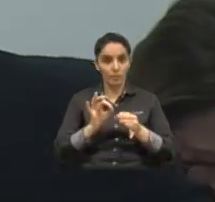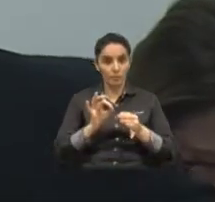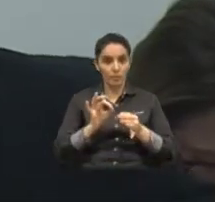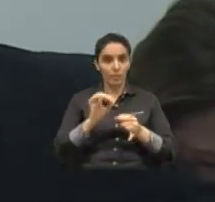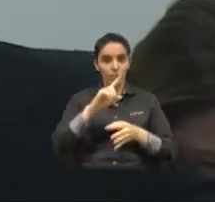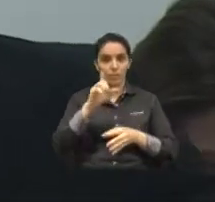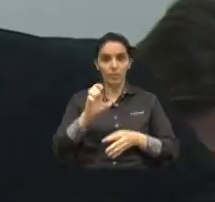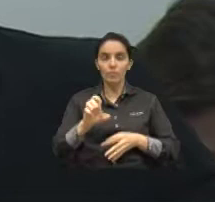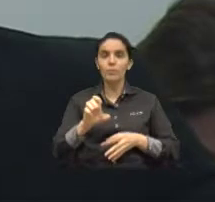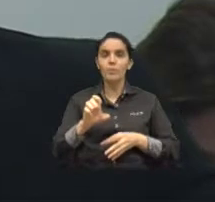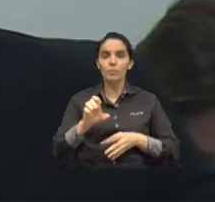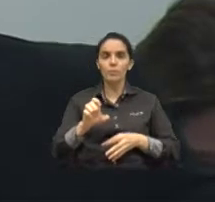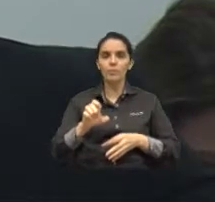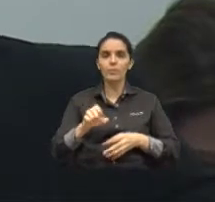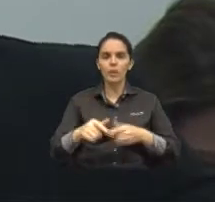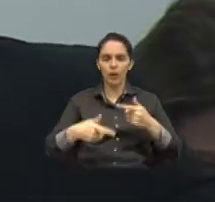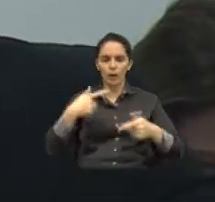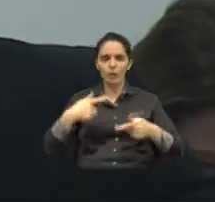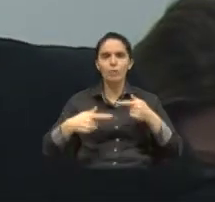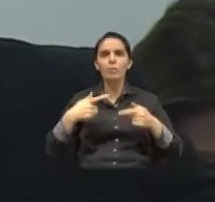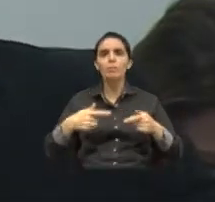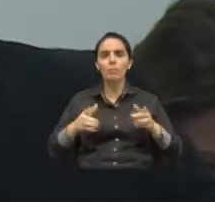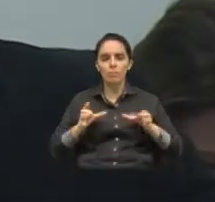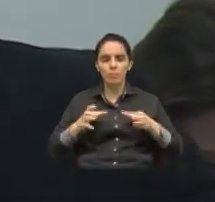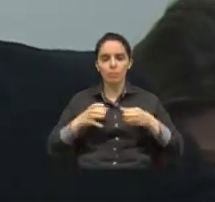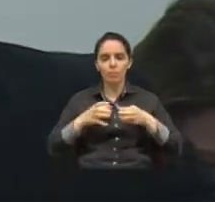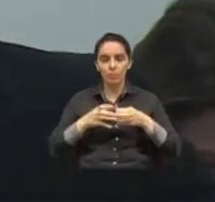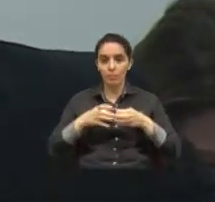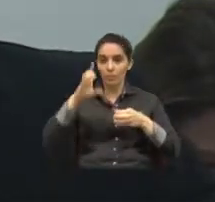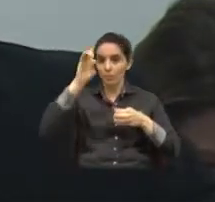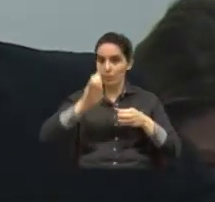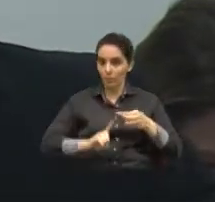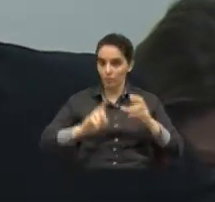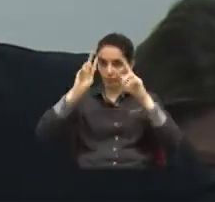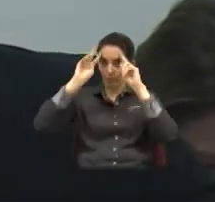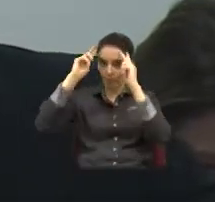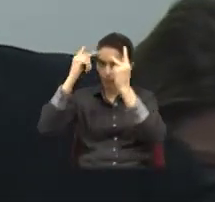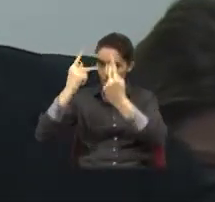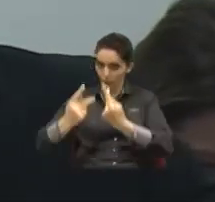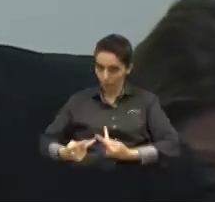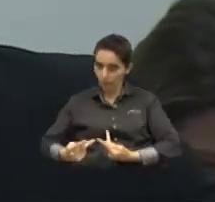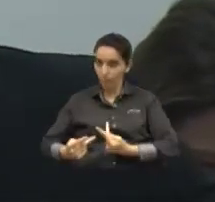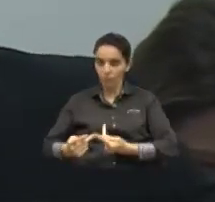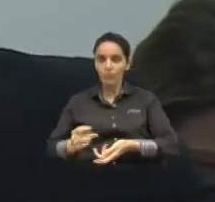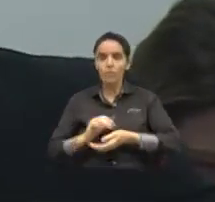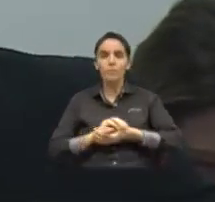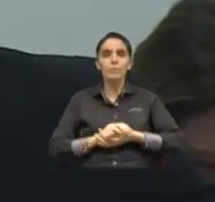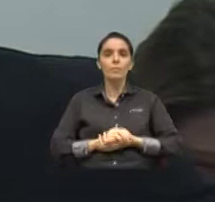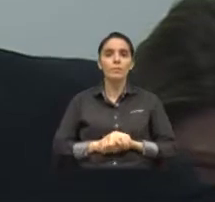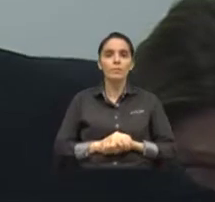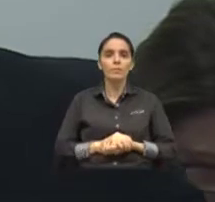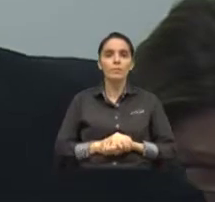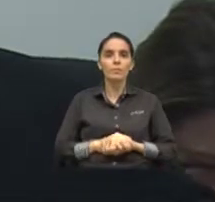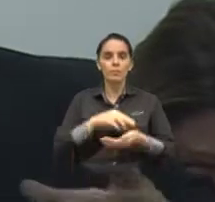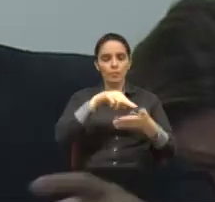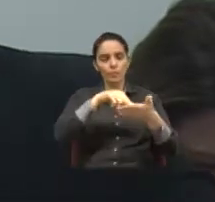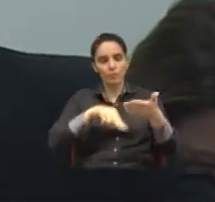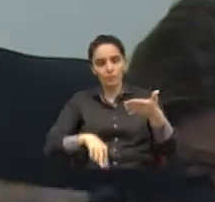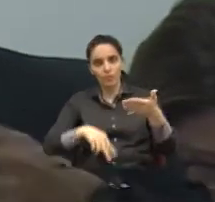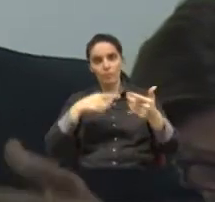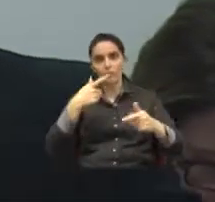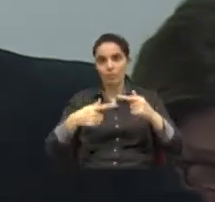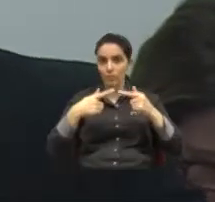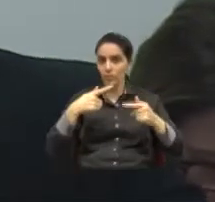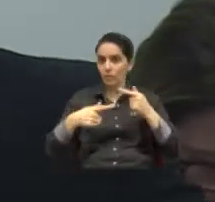de ampla discussão dentro da Comissão de Direitos Humanos e do Consumidor, quando ali nós pudemos discutir